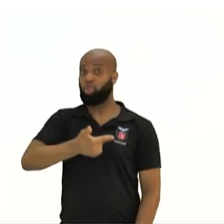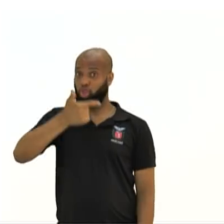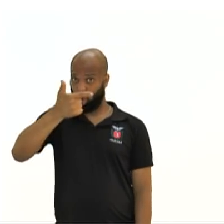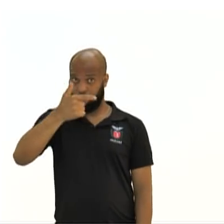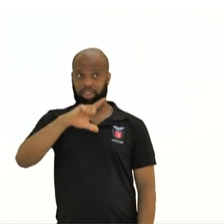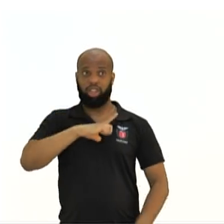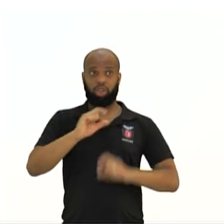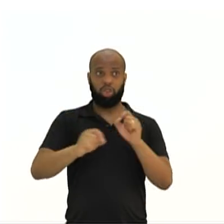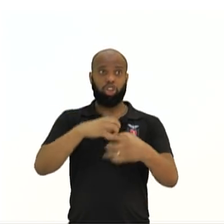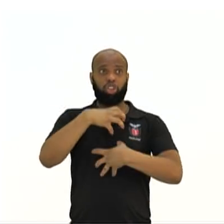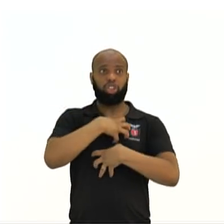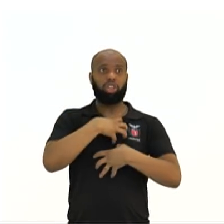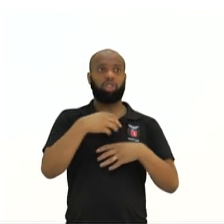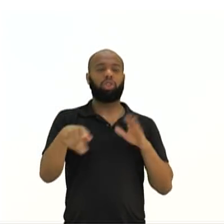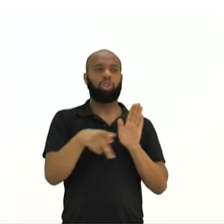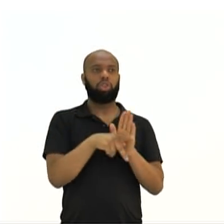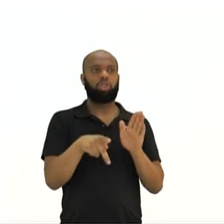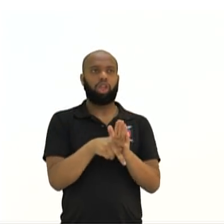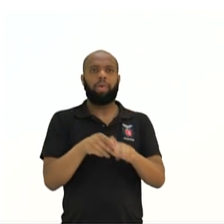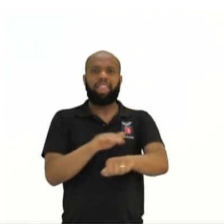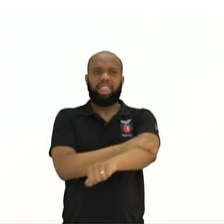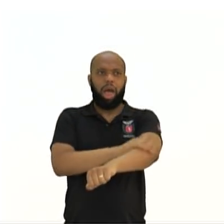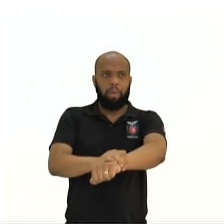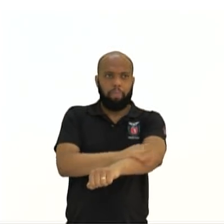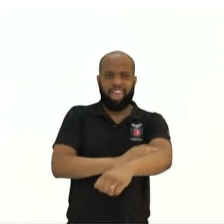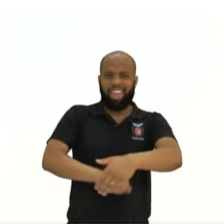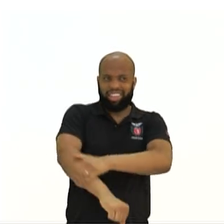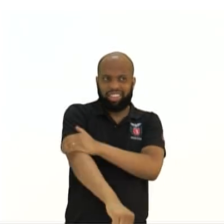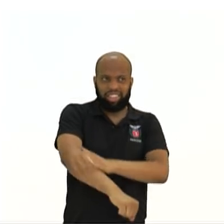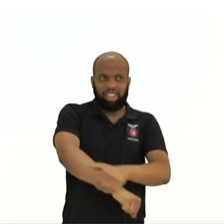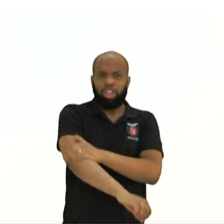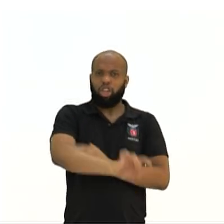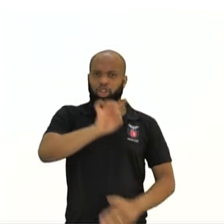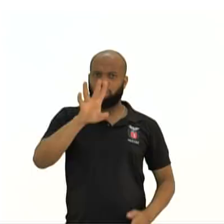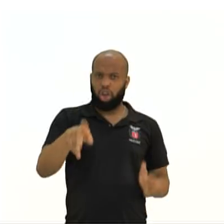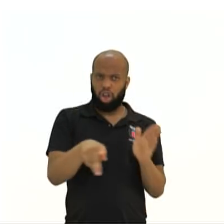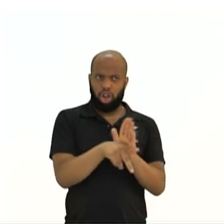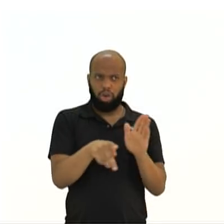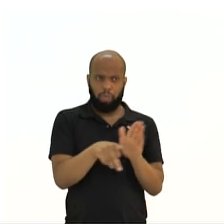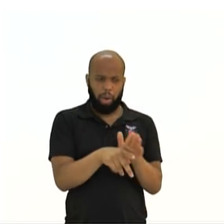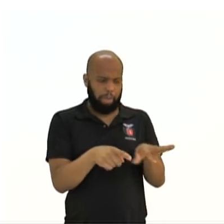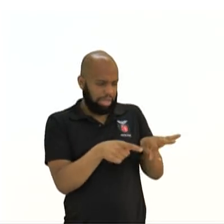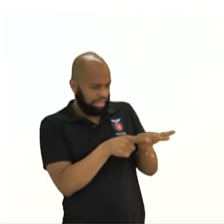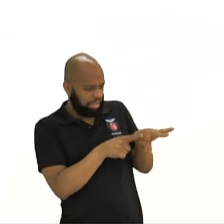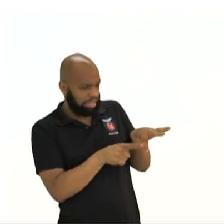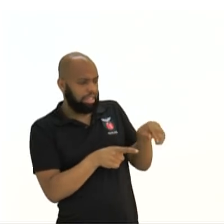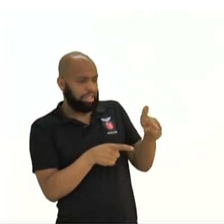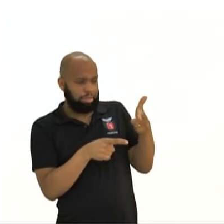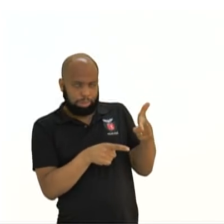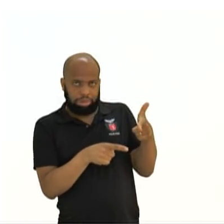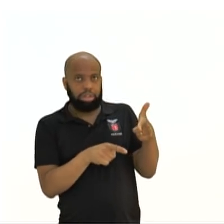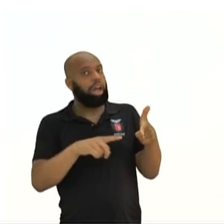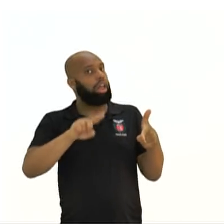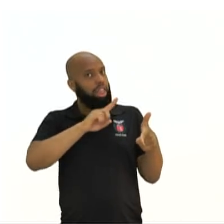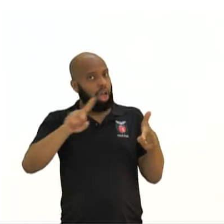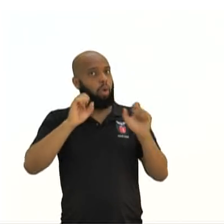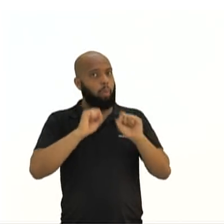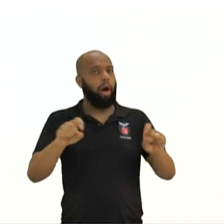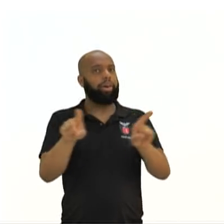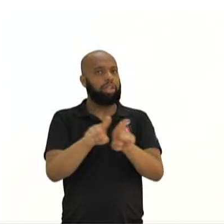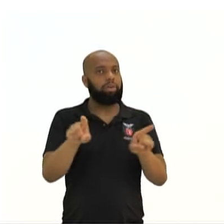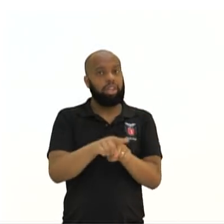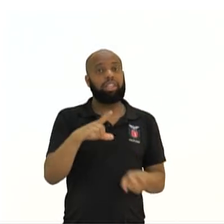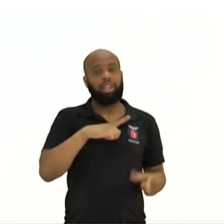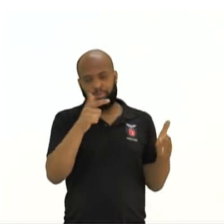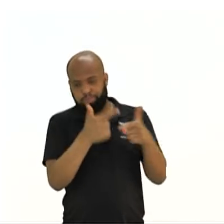lesões, essas erupções na pele não ficam mais apenas na parte genital. Elas podem acabar